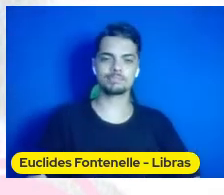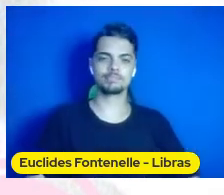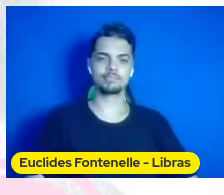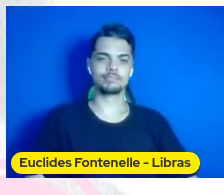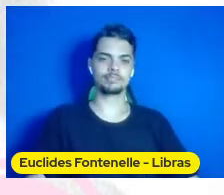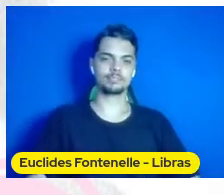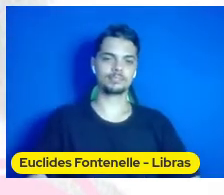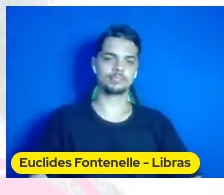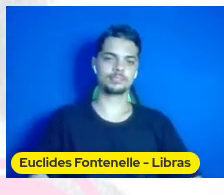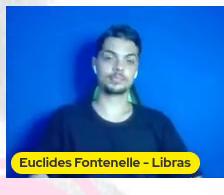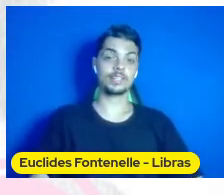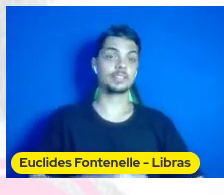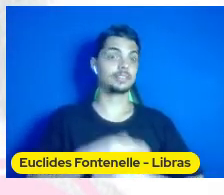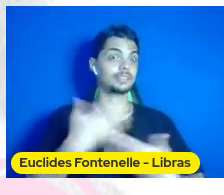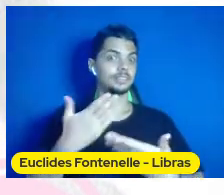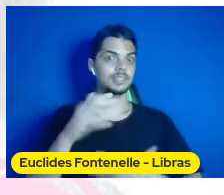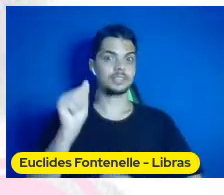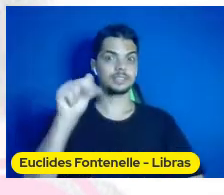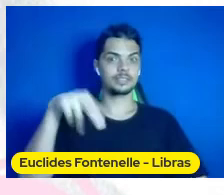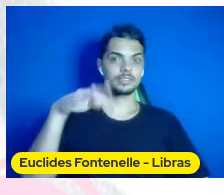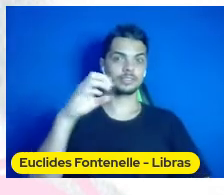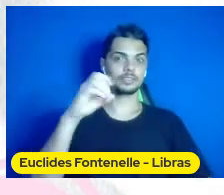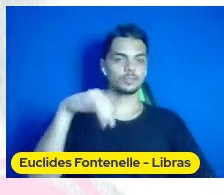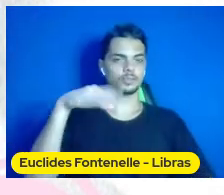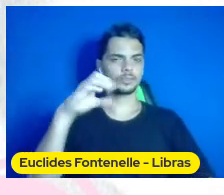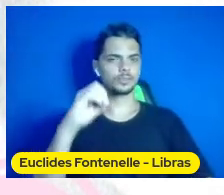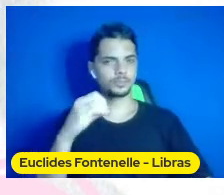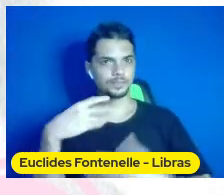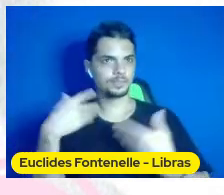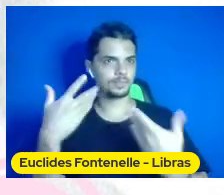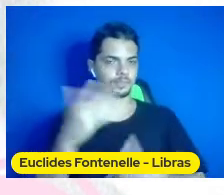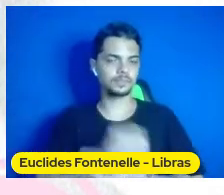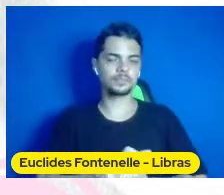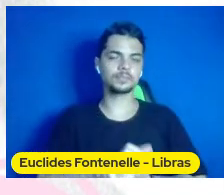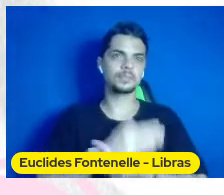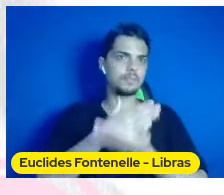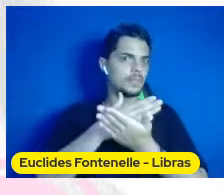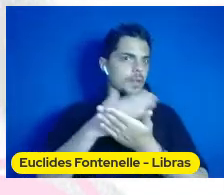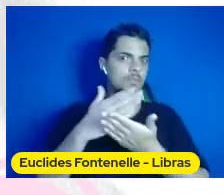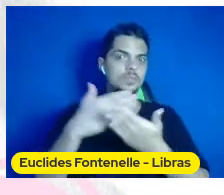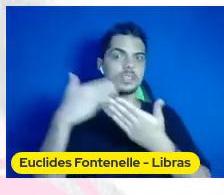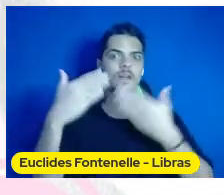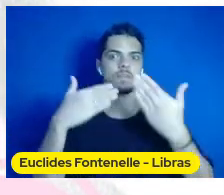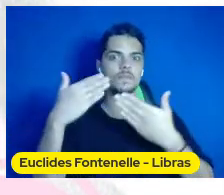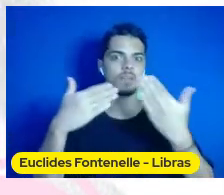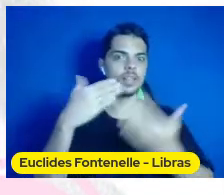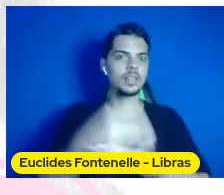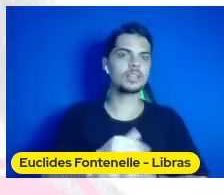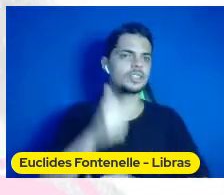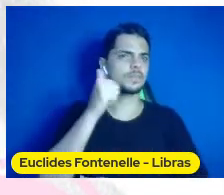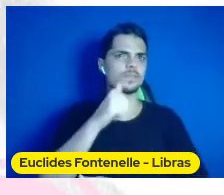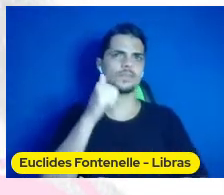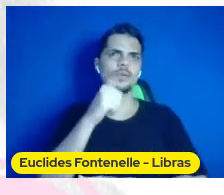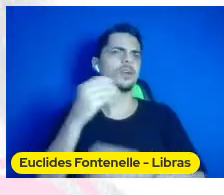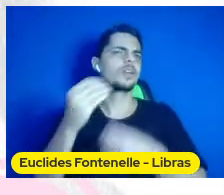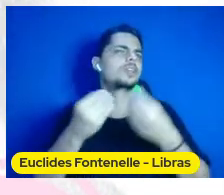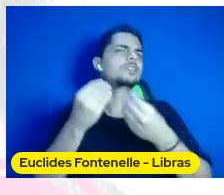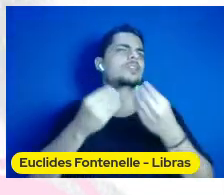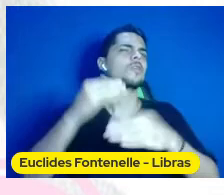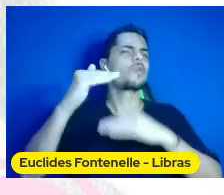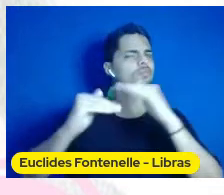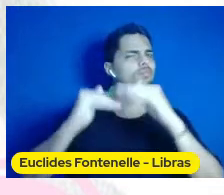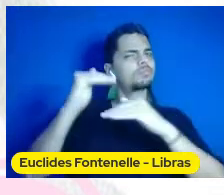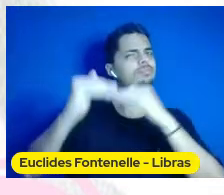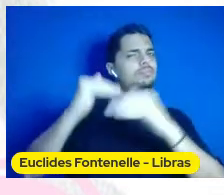Então, Antônio e Michel, vamos falar um pouquinho mais de mulheres, né, no processo de independência,